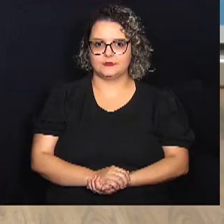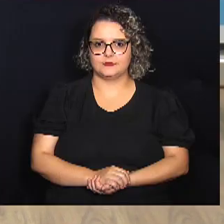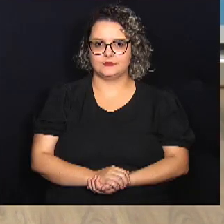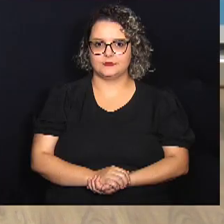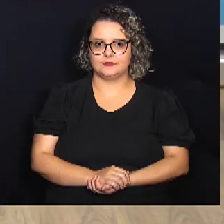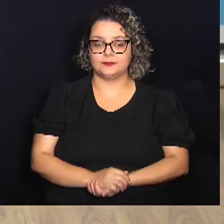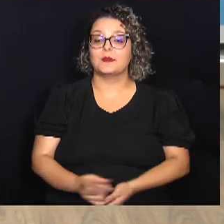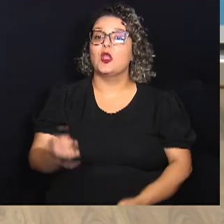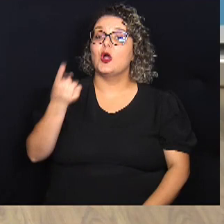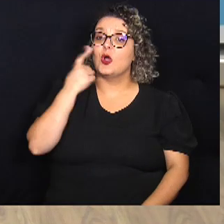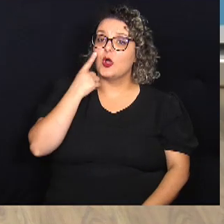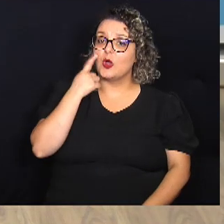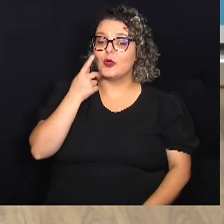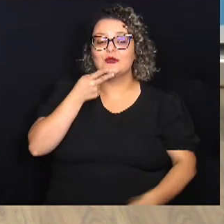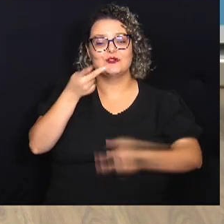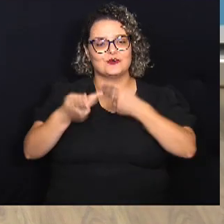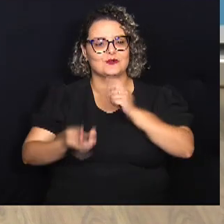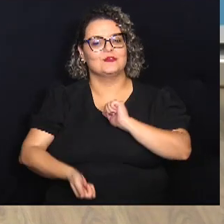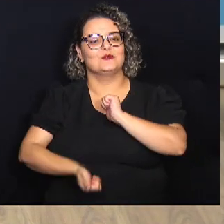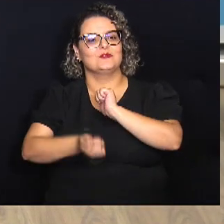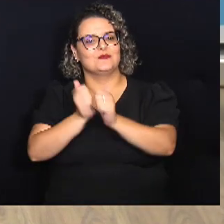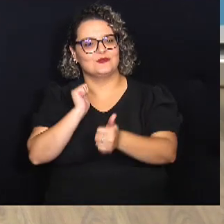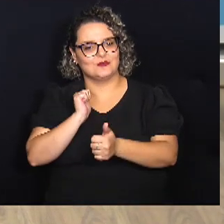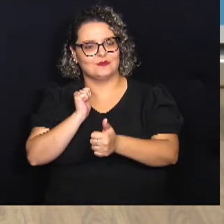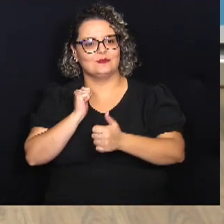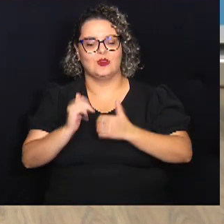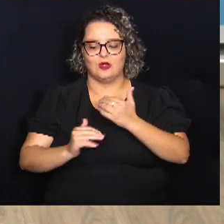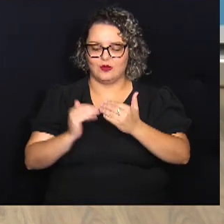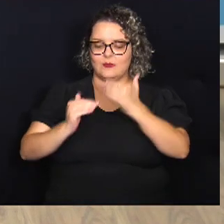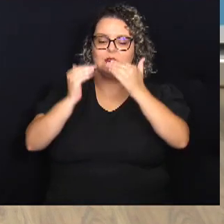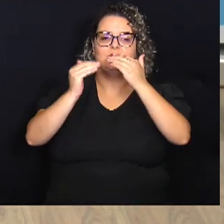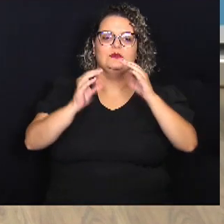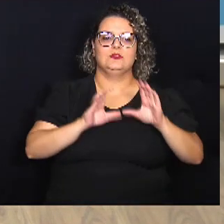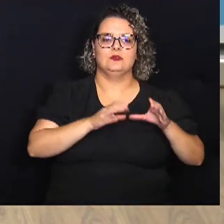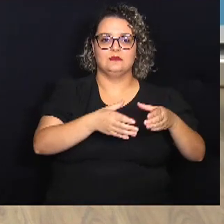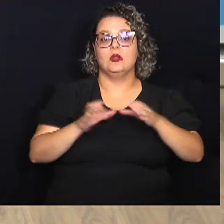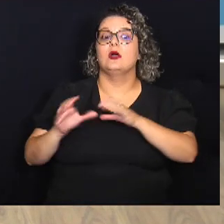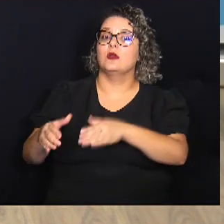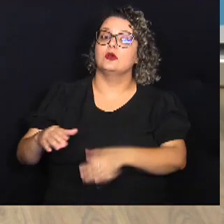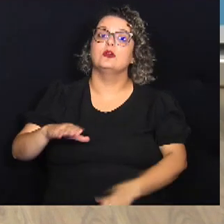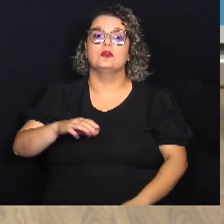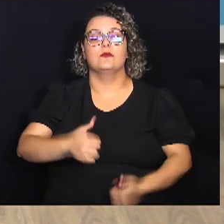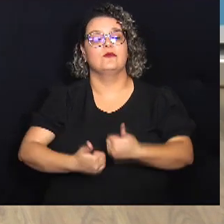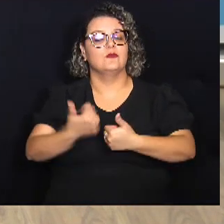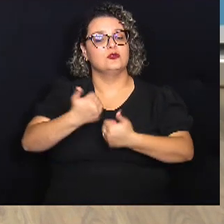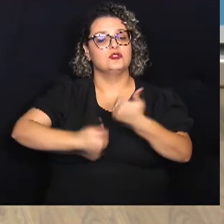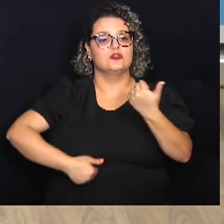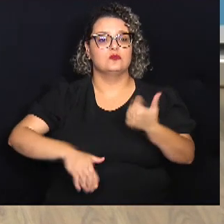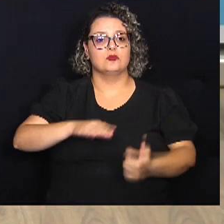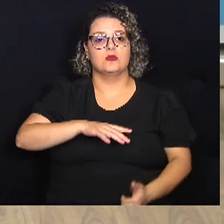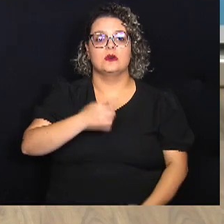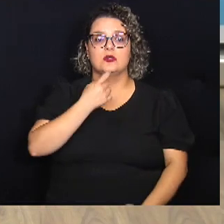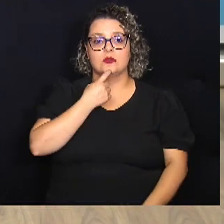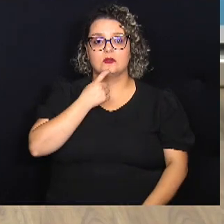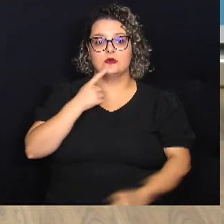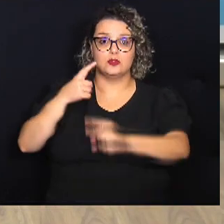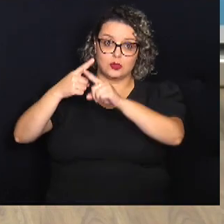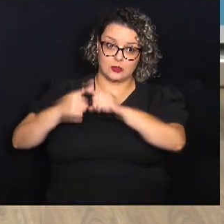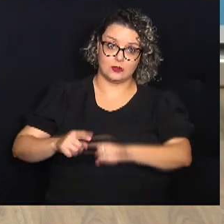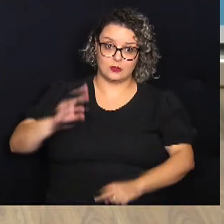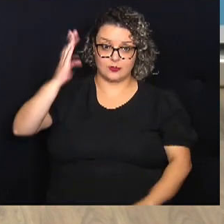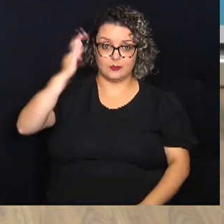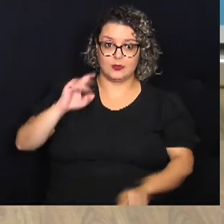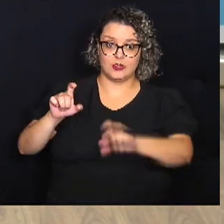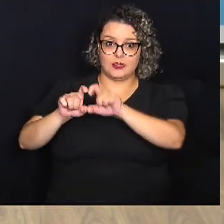Hora de falar de esportes com o desempenho das equipes de futebol aqui de Campinas no Campeonato Brasileiro da